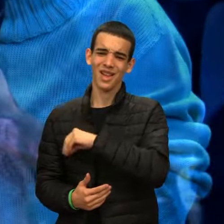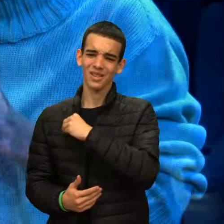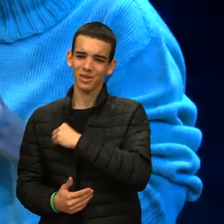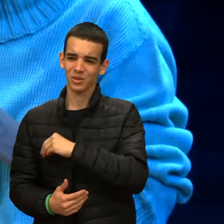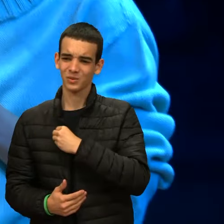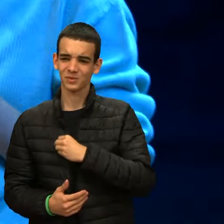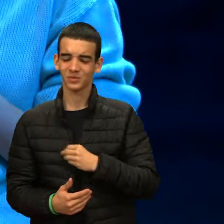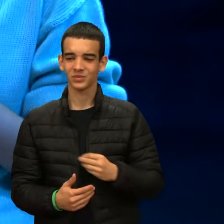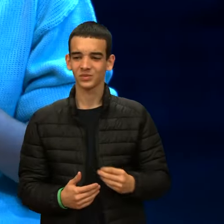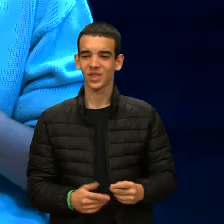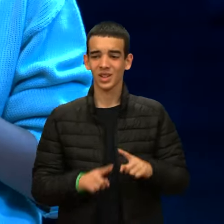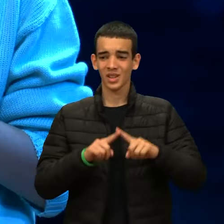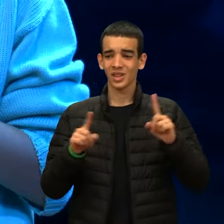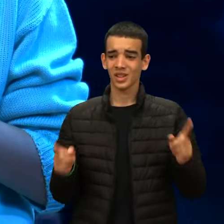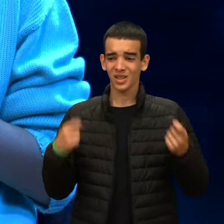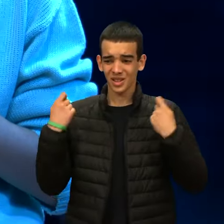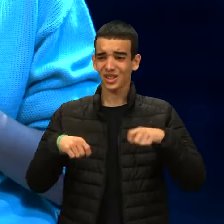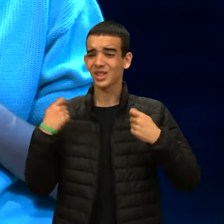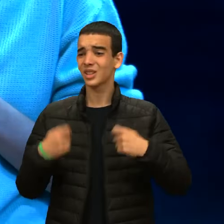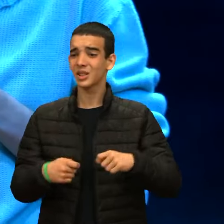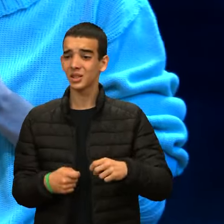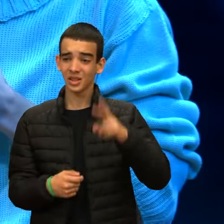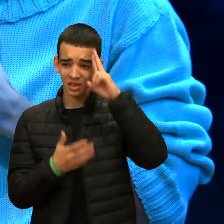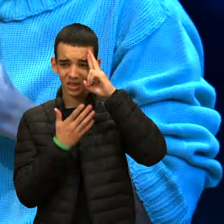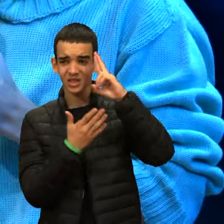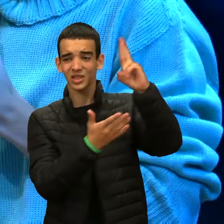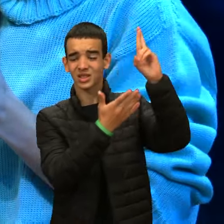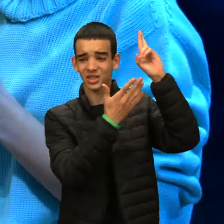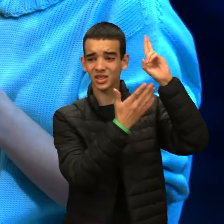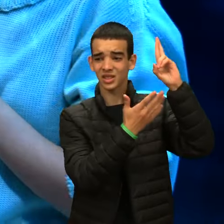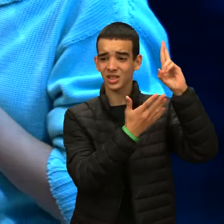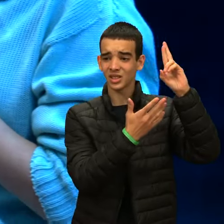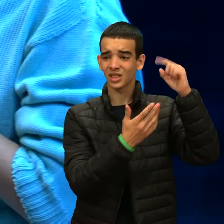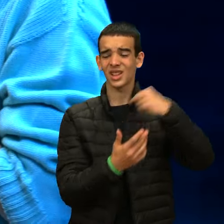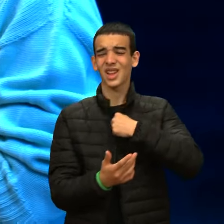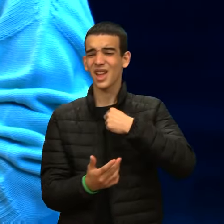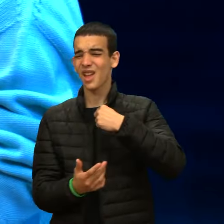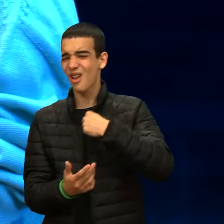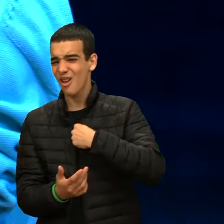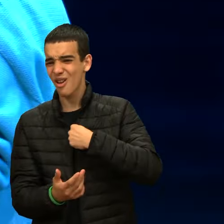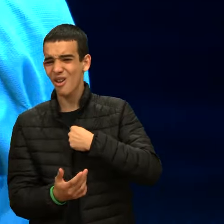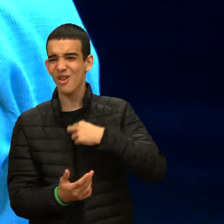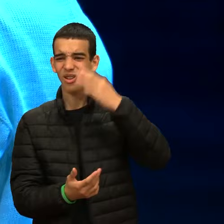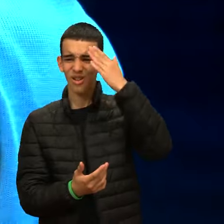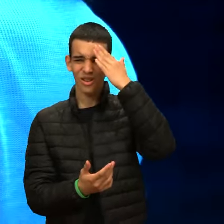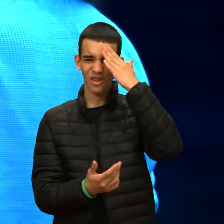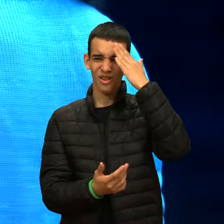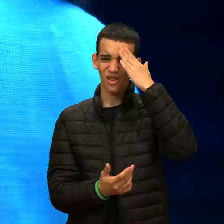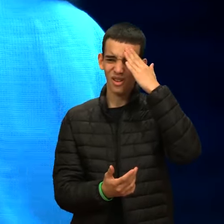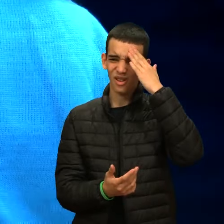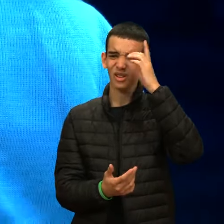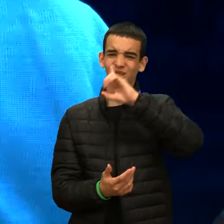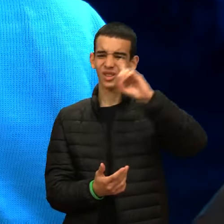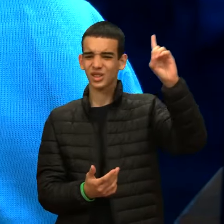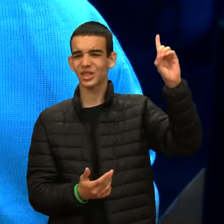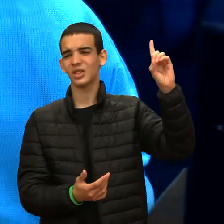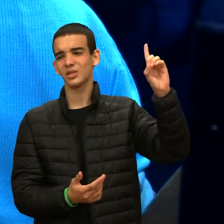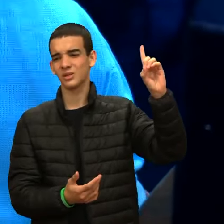Eu reconheço que o Senhor morreu numa cruz por mim. Eu reconheço que eu preciso viver